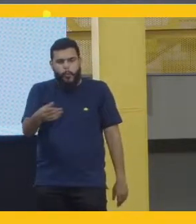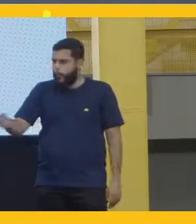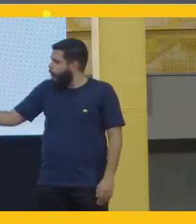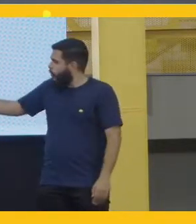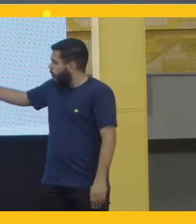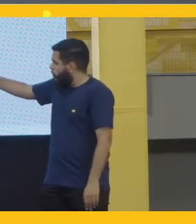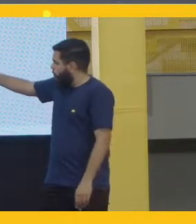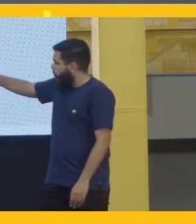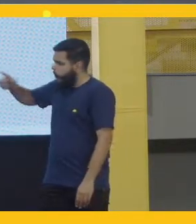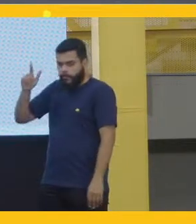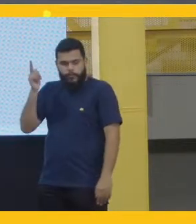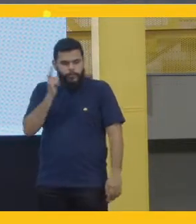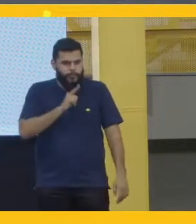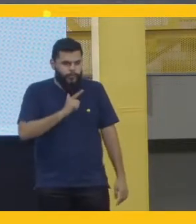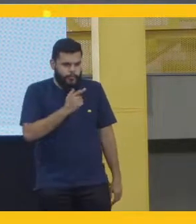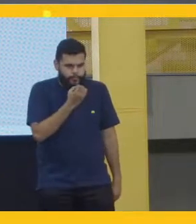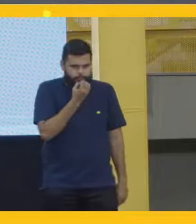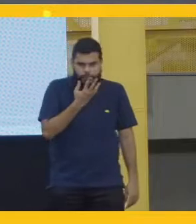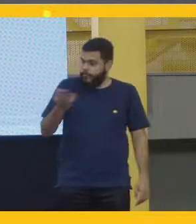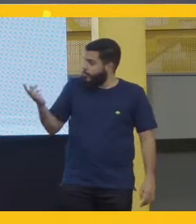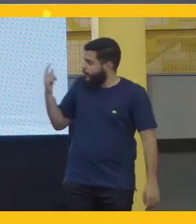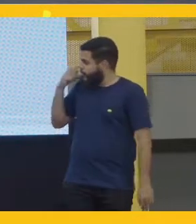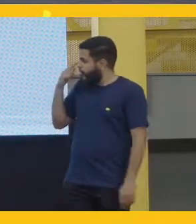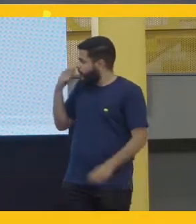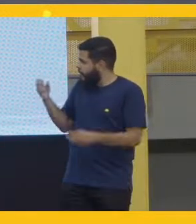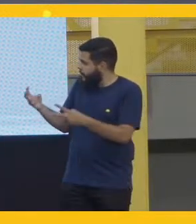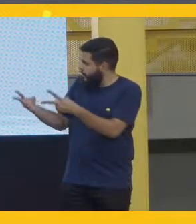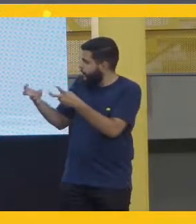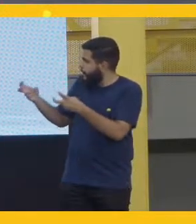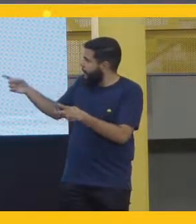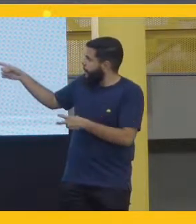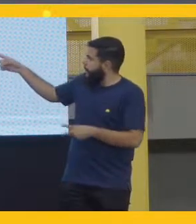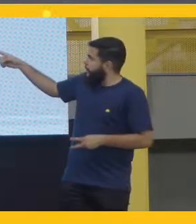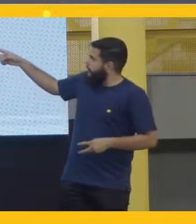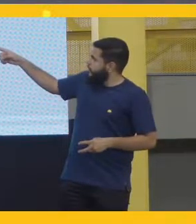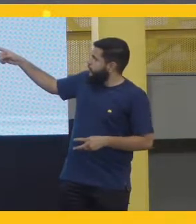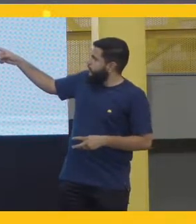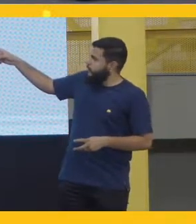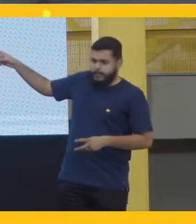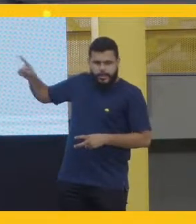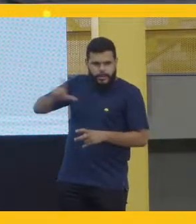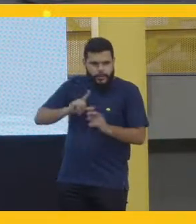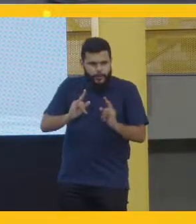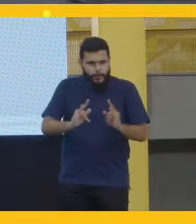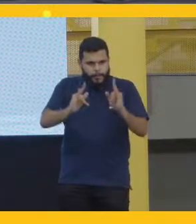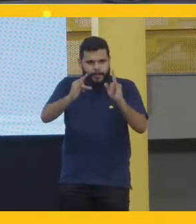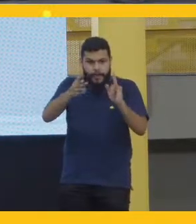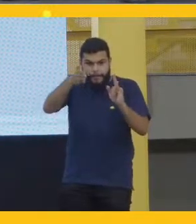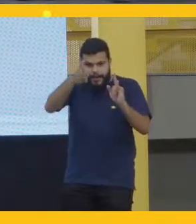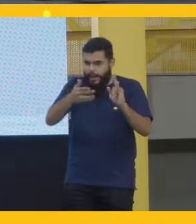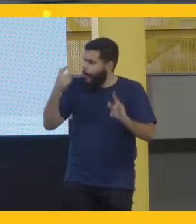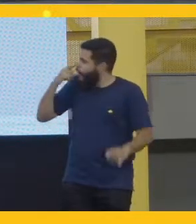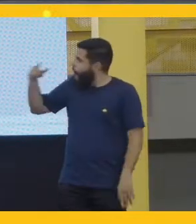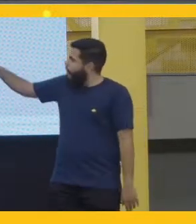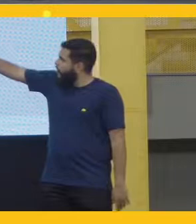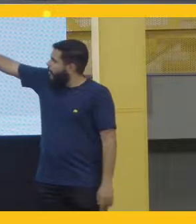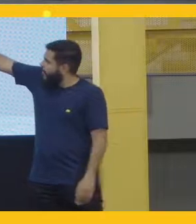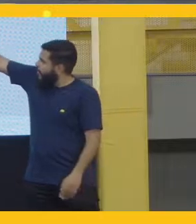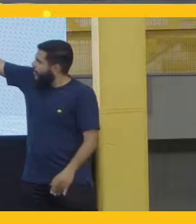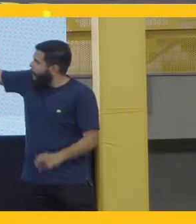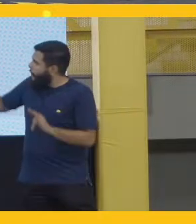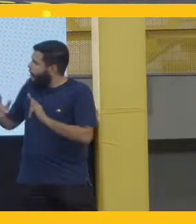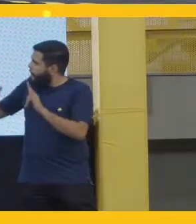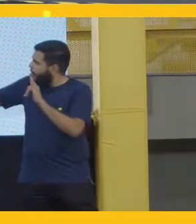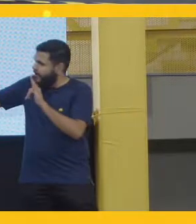produz imagens. Observe que você vai encontrar aqui a imagem do prédio que está na frente desse carro,